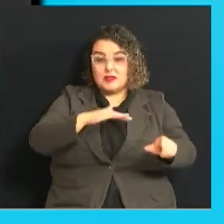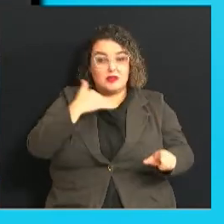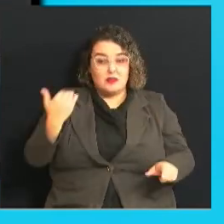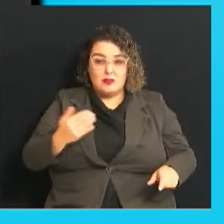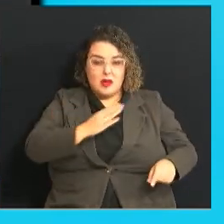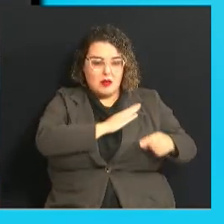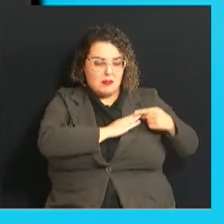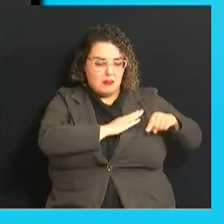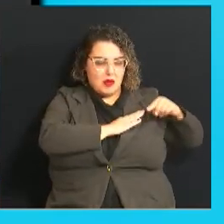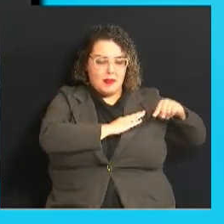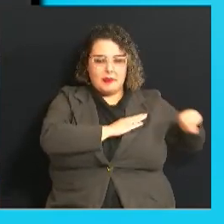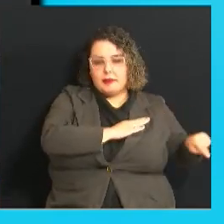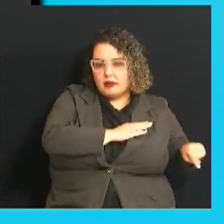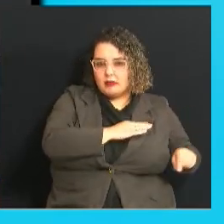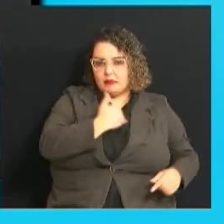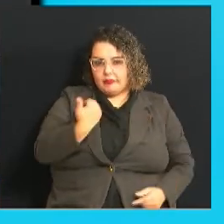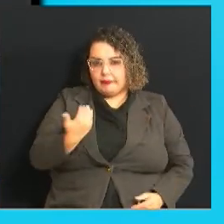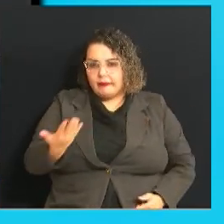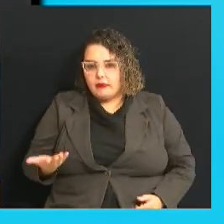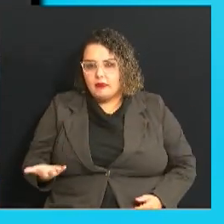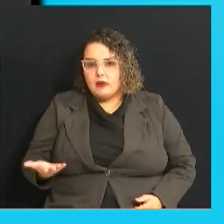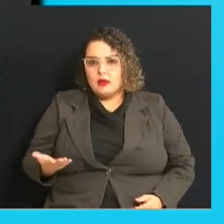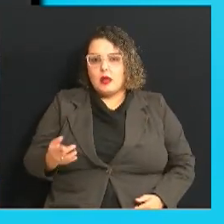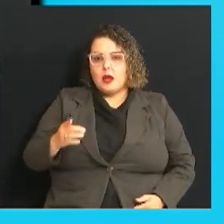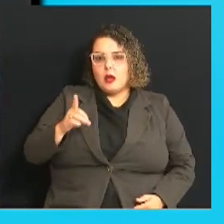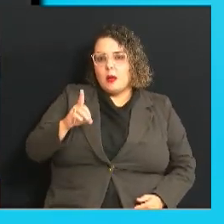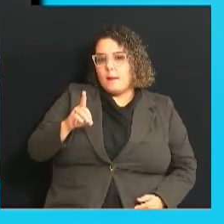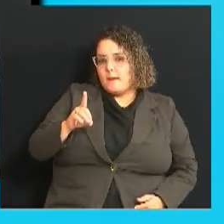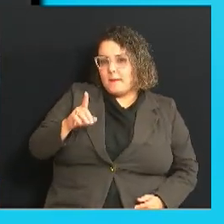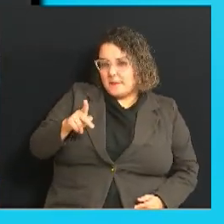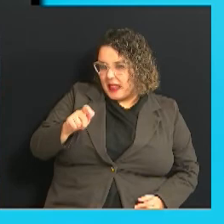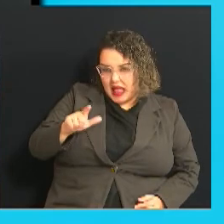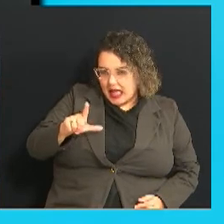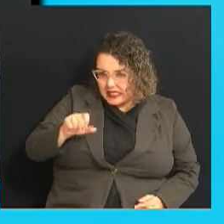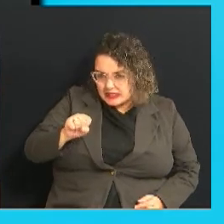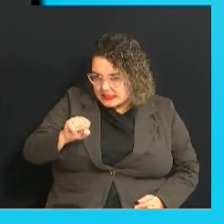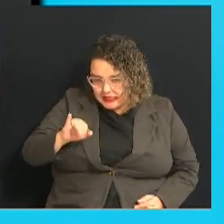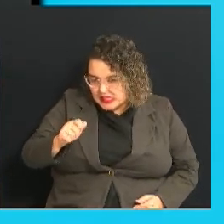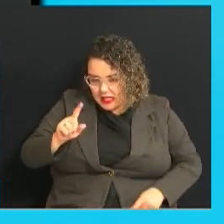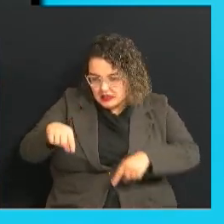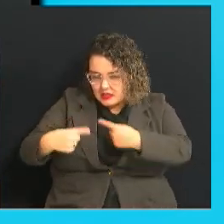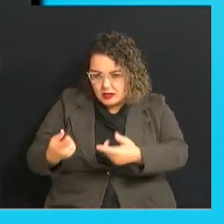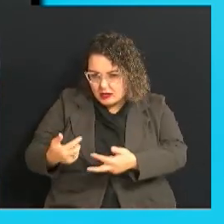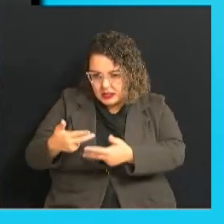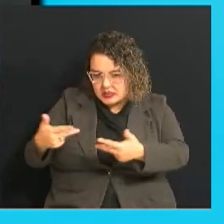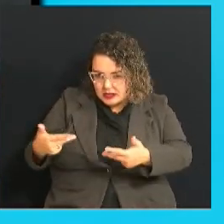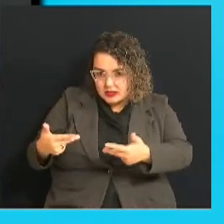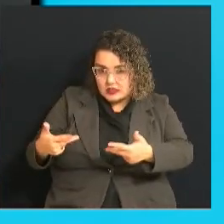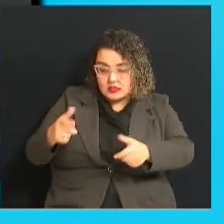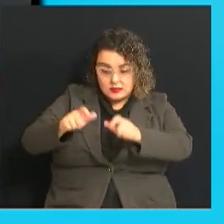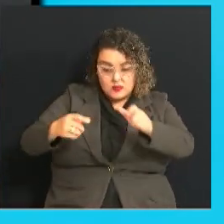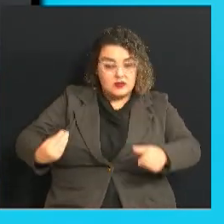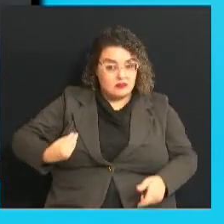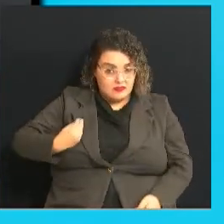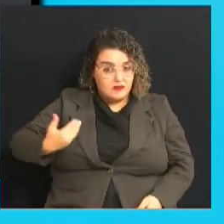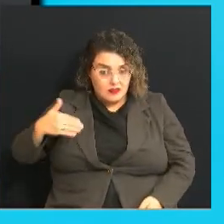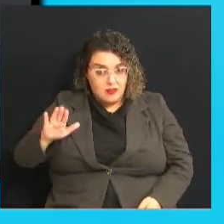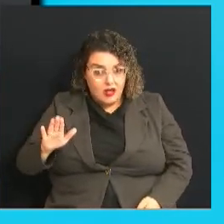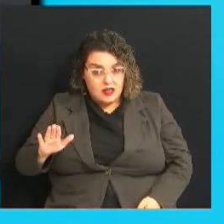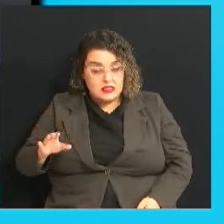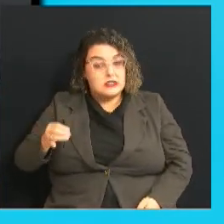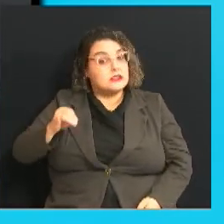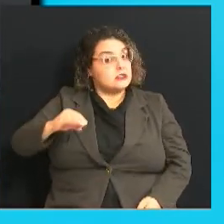infarto, como alguns tipos de neoplasia, hoje em dia tem cura, né? E as pessoas vivem mais. Se elas vivem